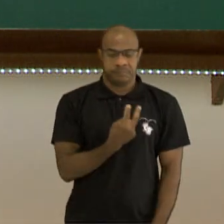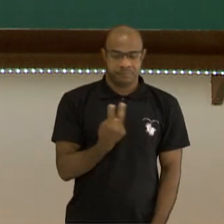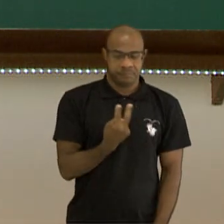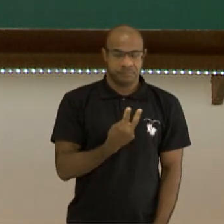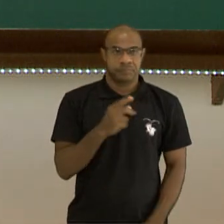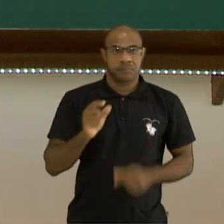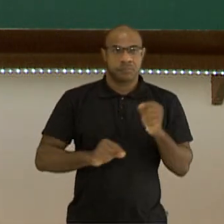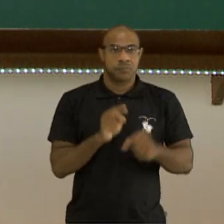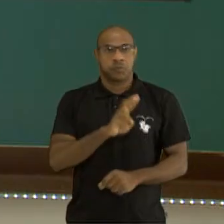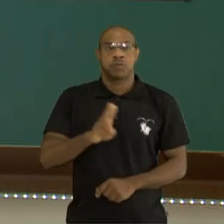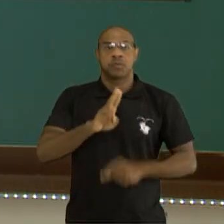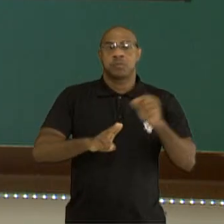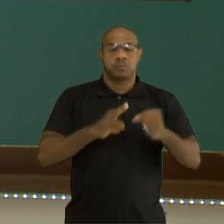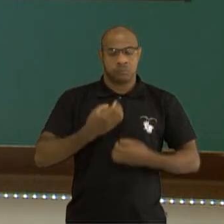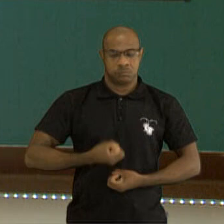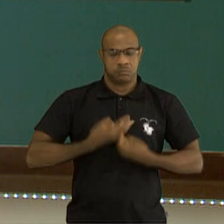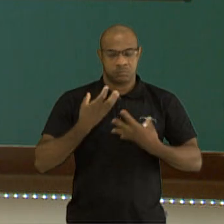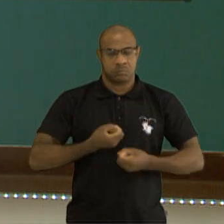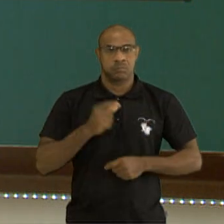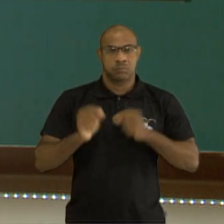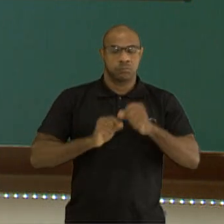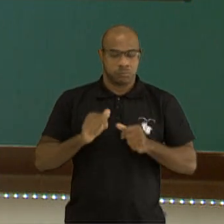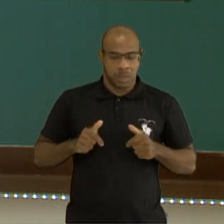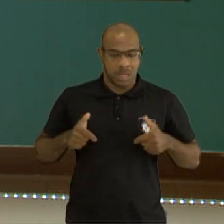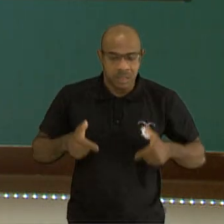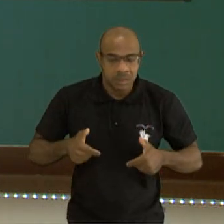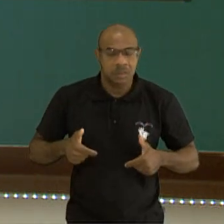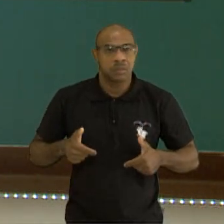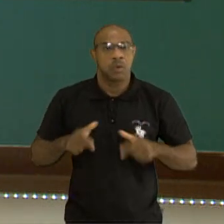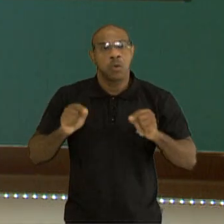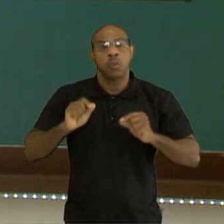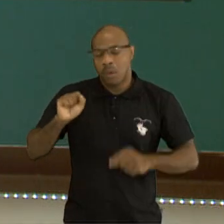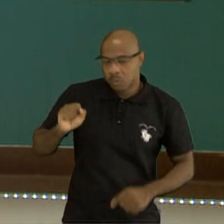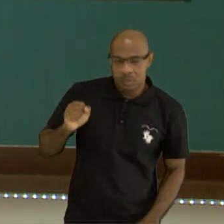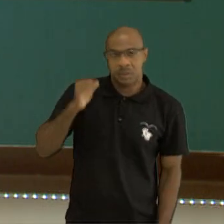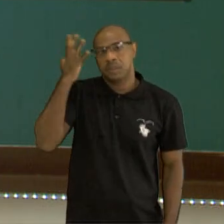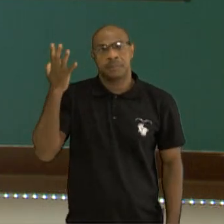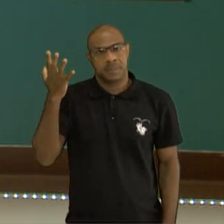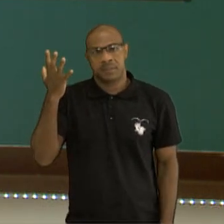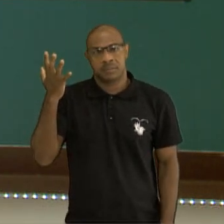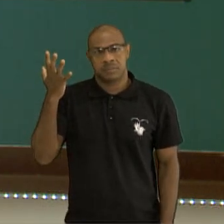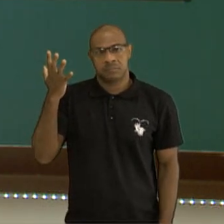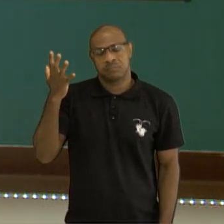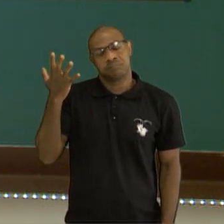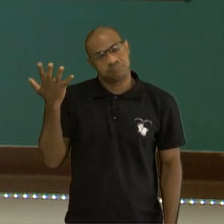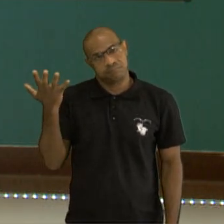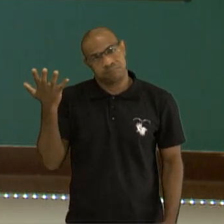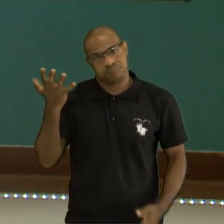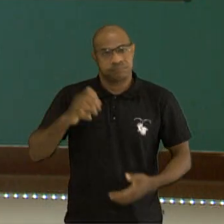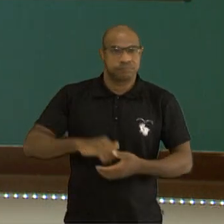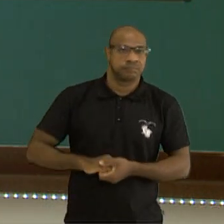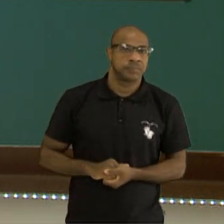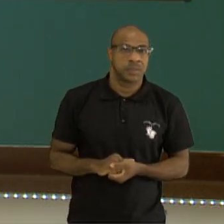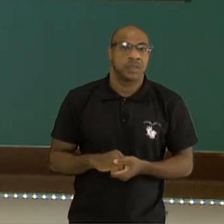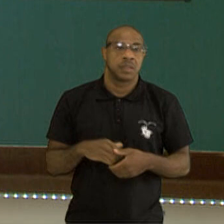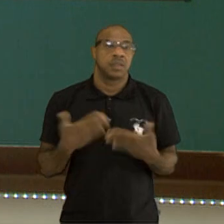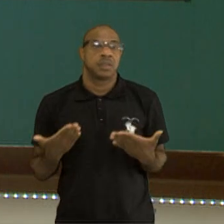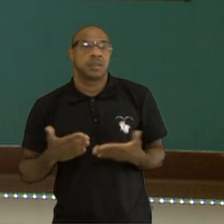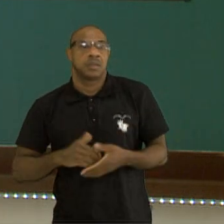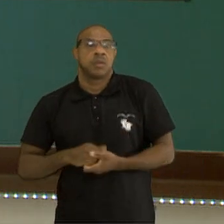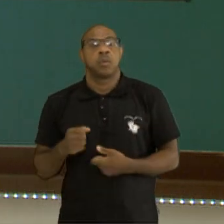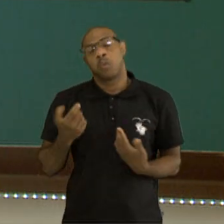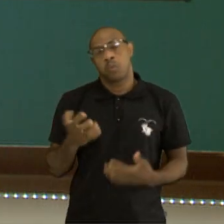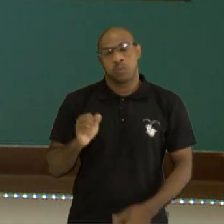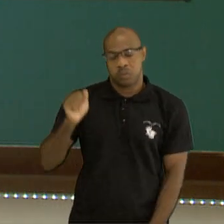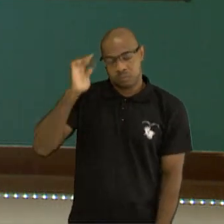utilizada para expressar uma ação ou uma situação improvável, hipotética ou